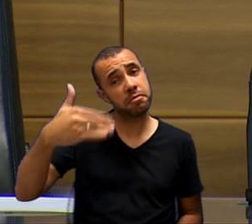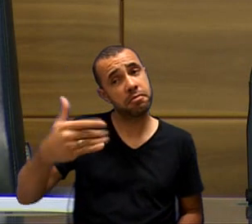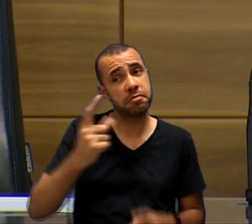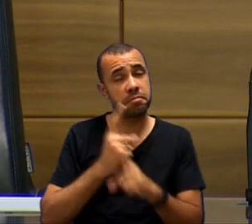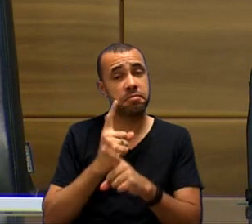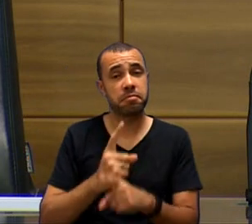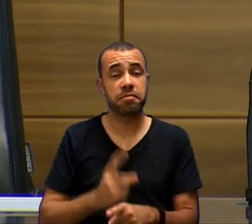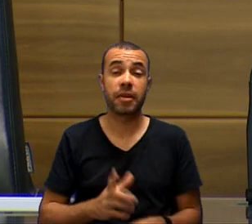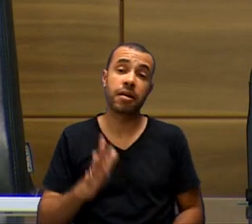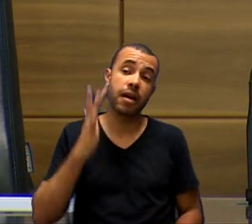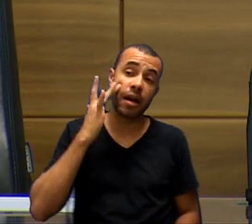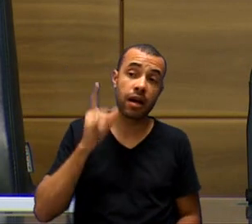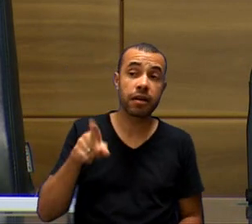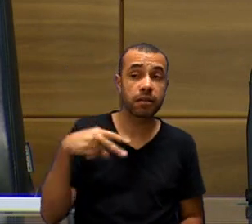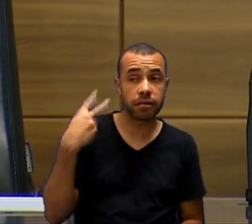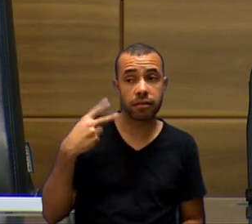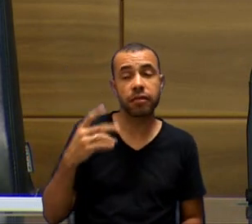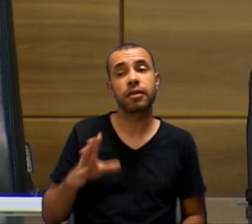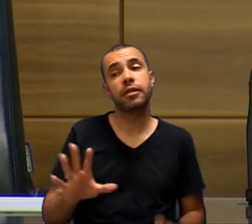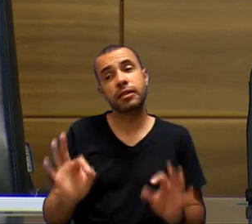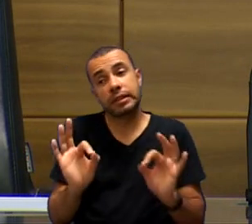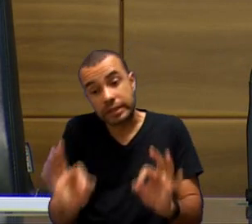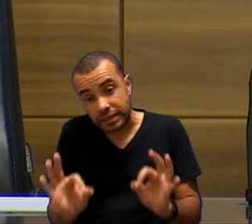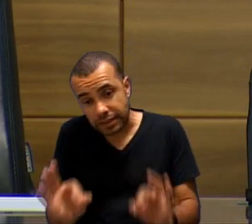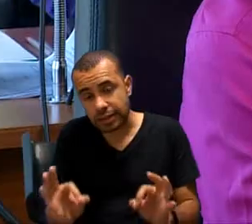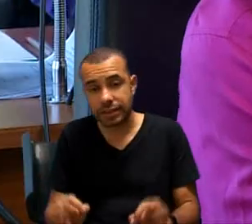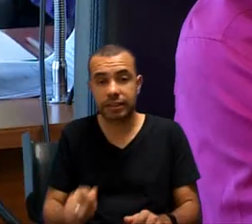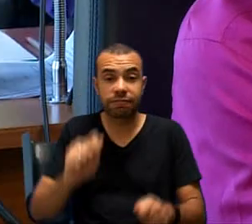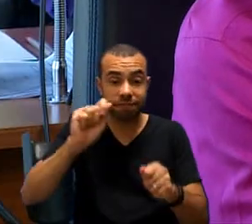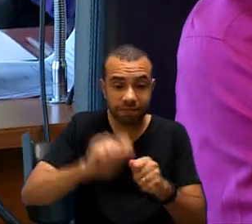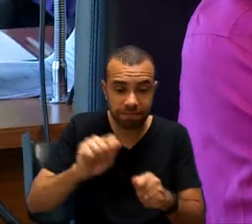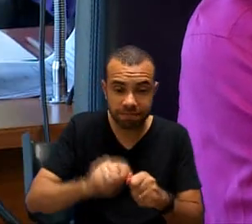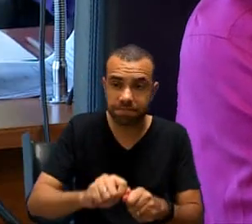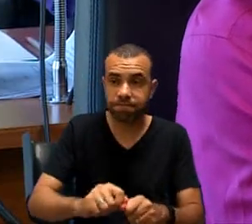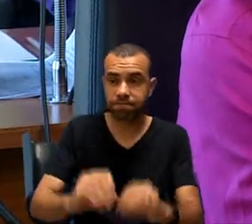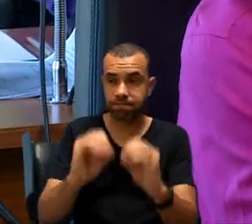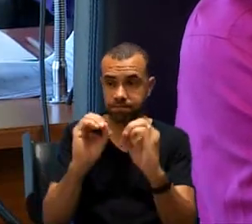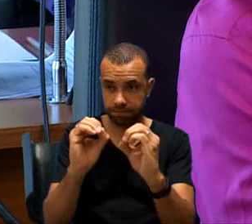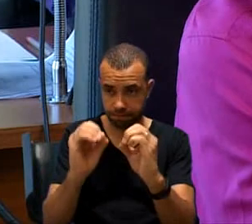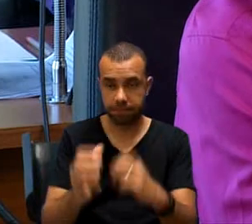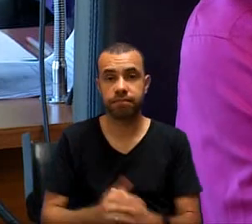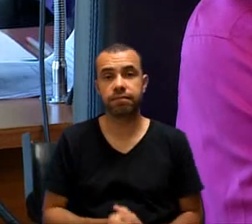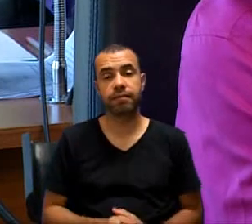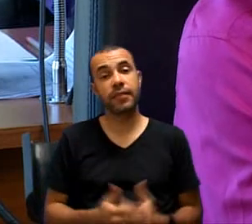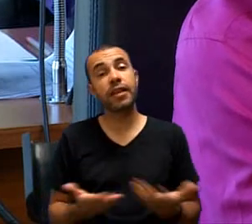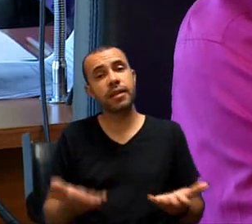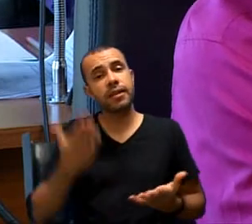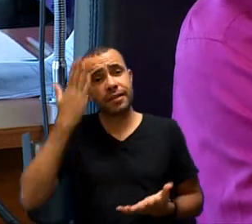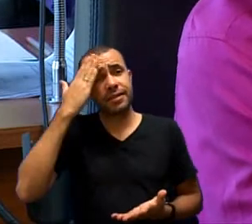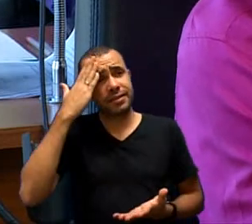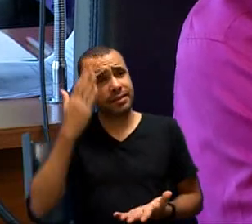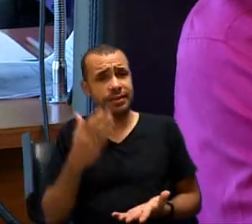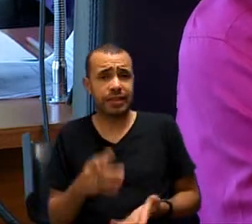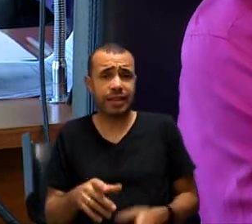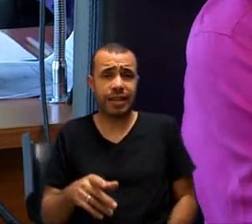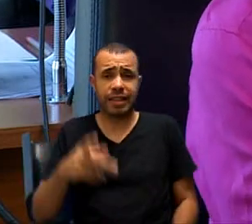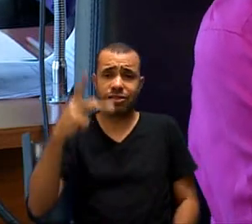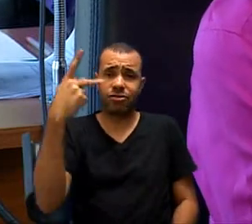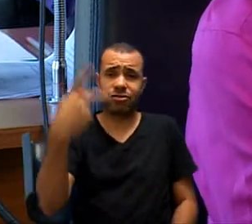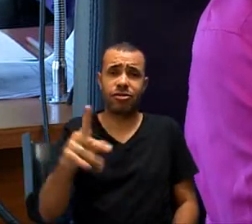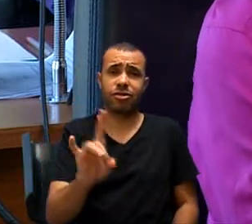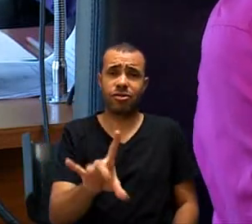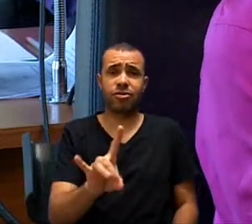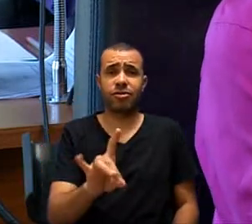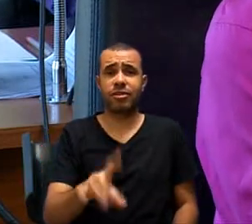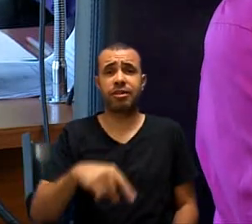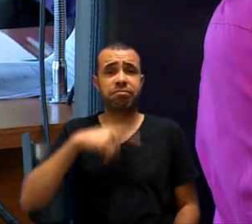pode ter certeza que, de efetivo, nada se fez. Temas importantes que a região não, que Sorocaba não resolve sozinha absolutamente.